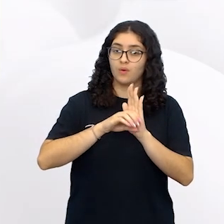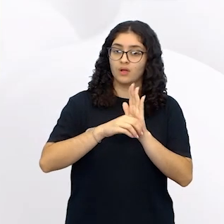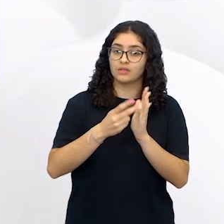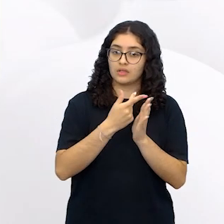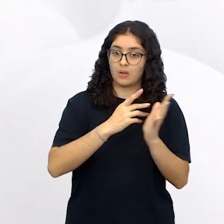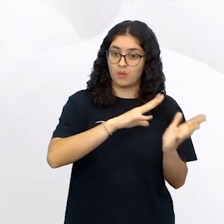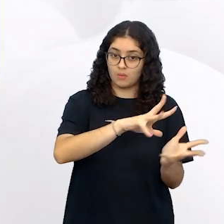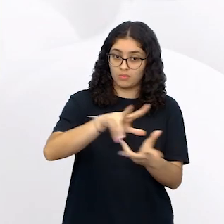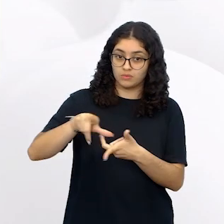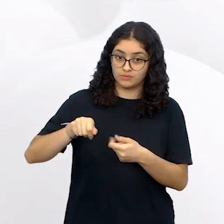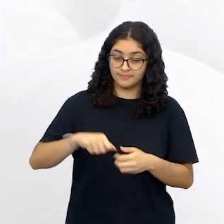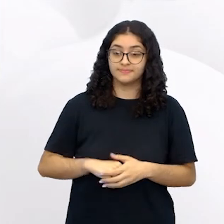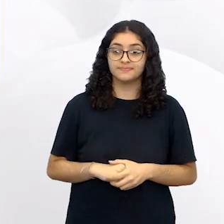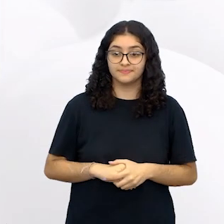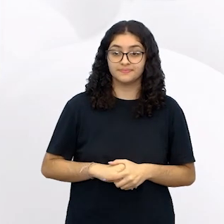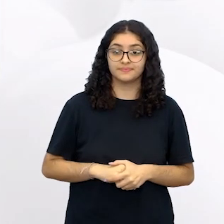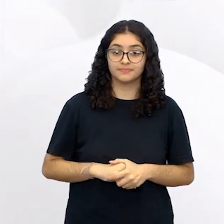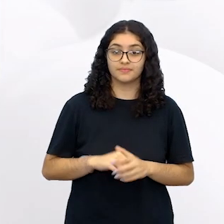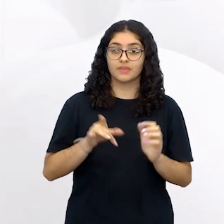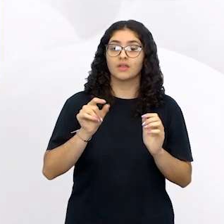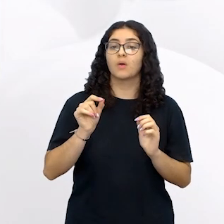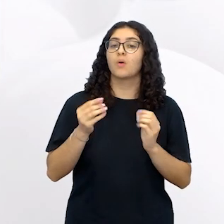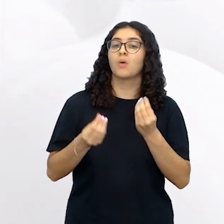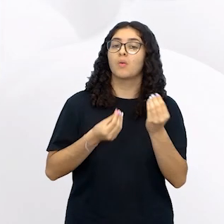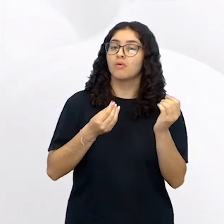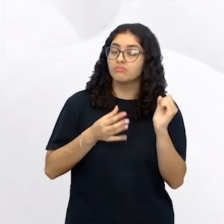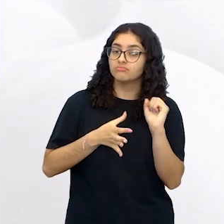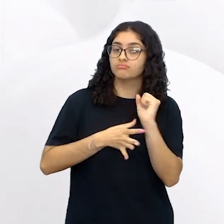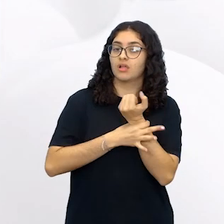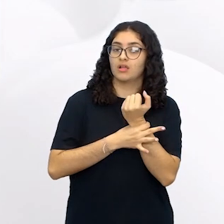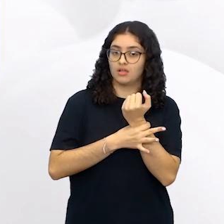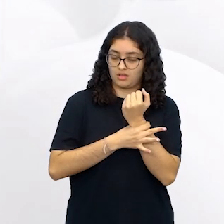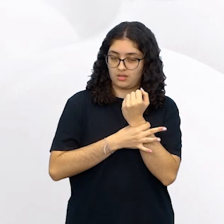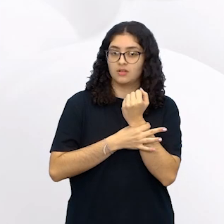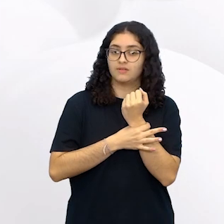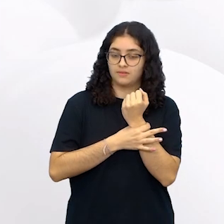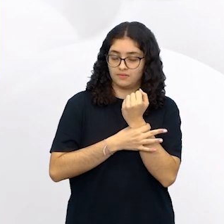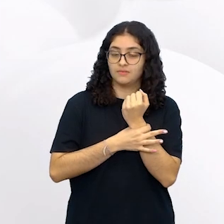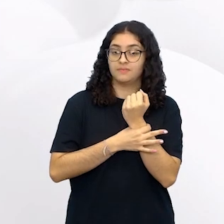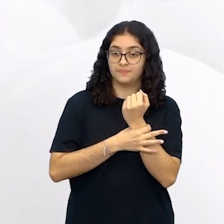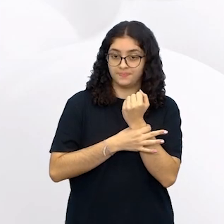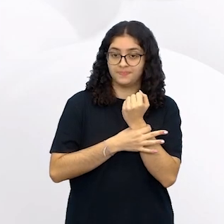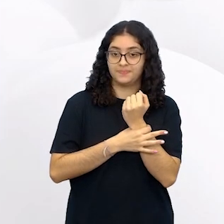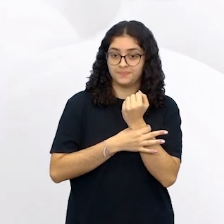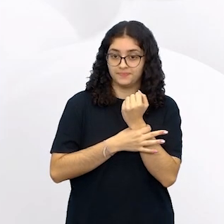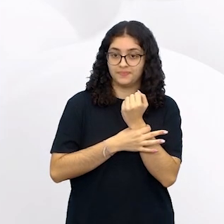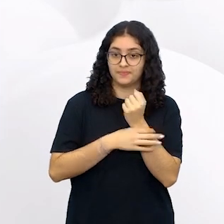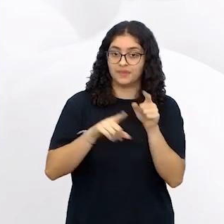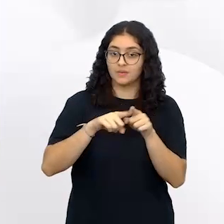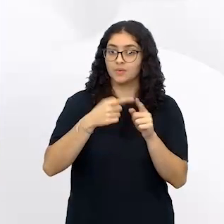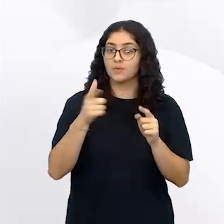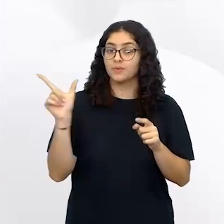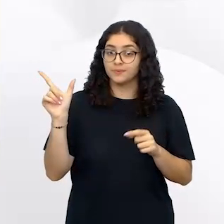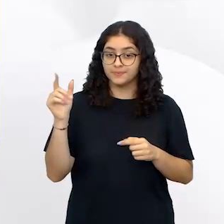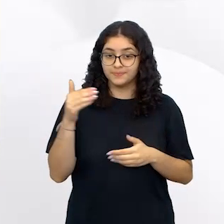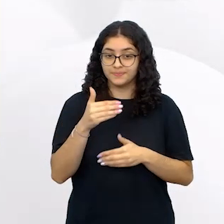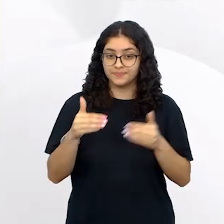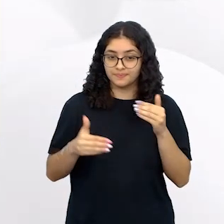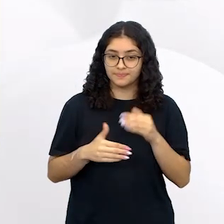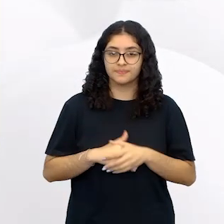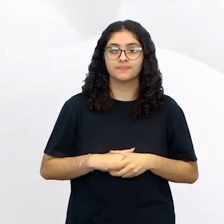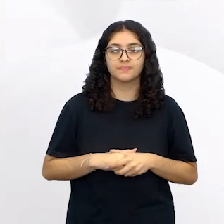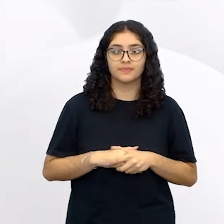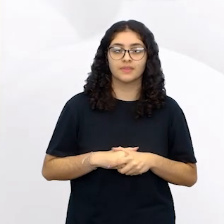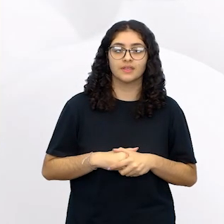universal. Boa. Isso aí daqui, como garantir, né? Isso, como garantir. Aí pode passar, professora. Aí,